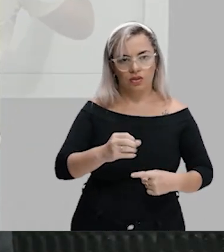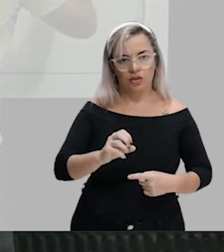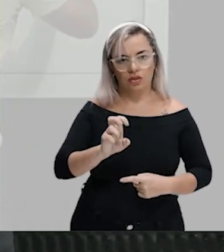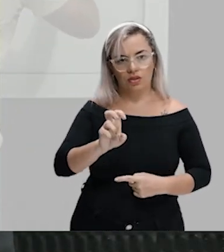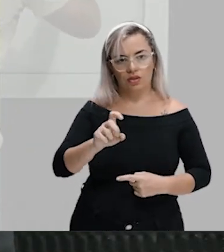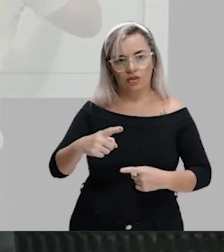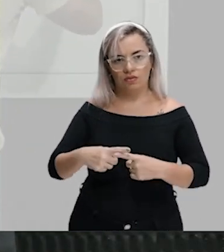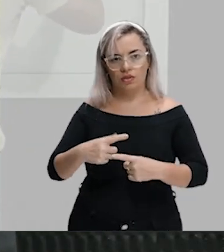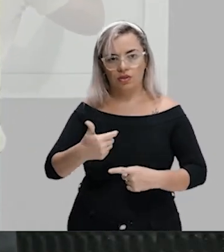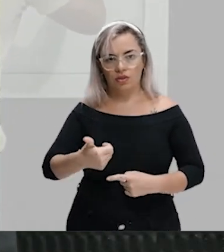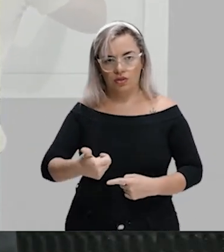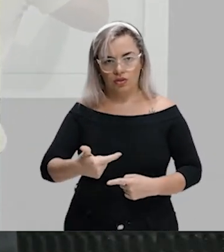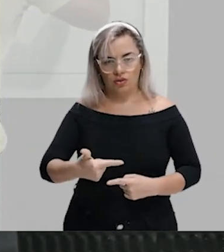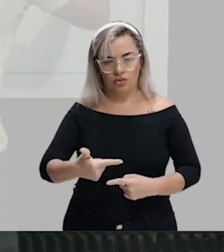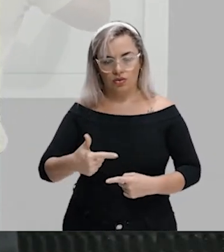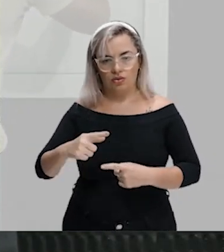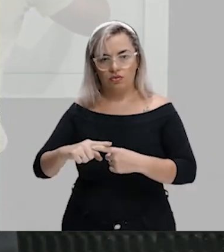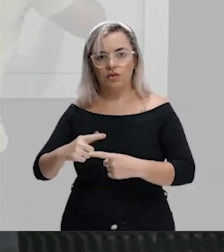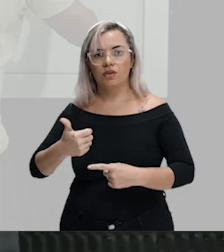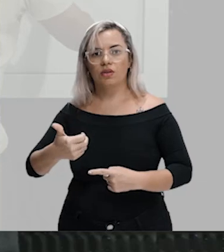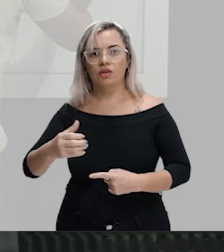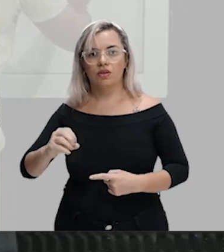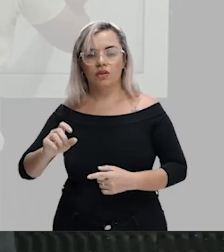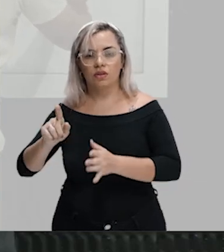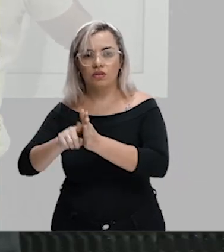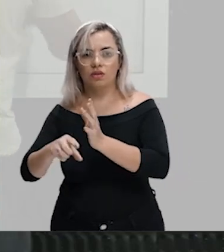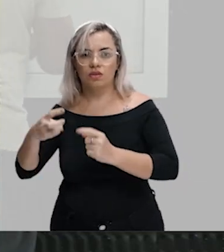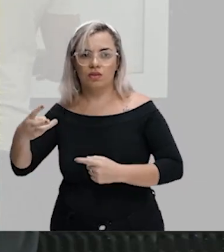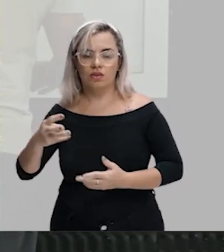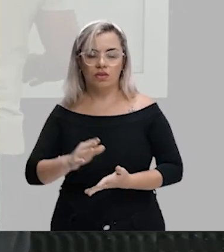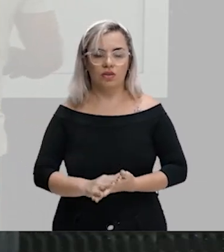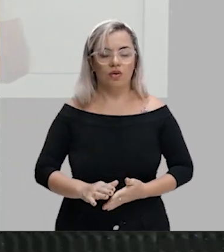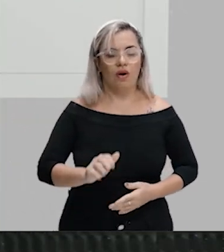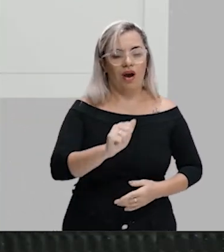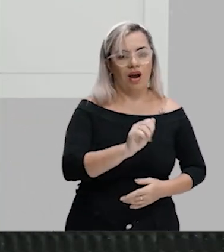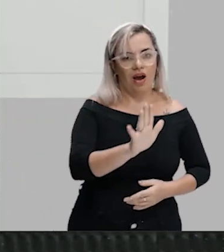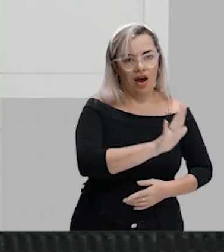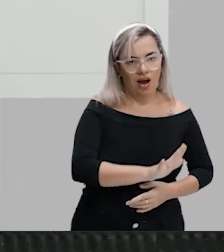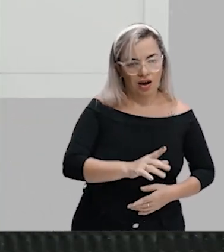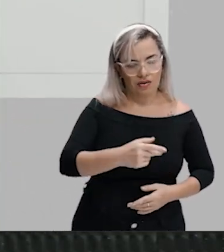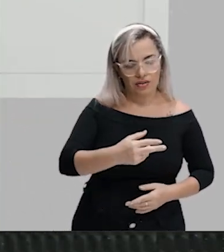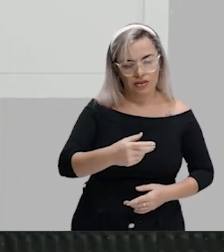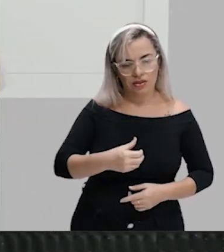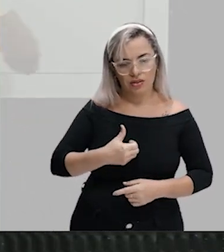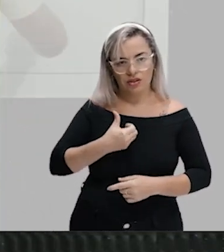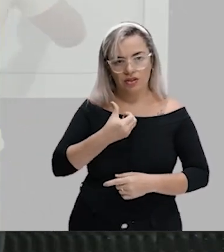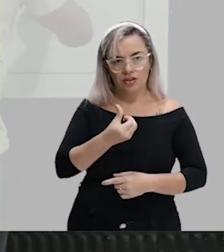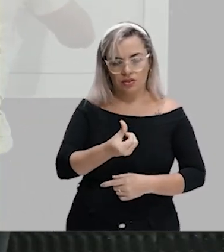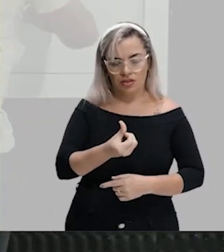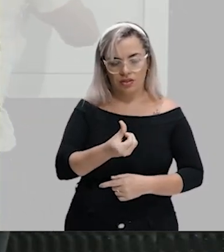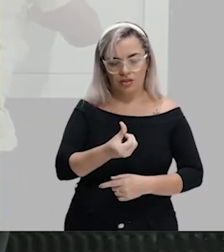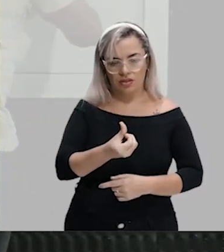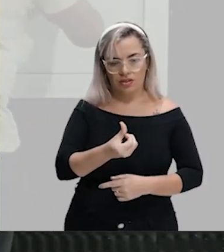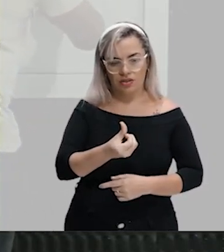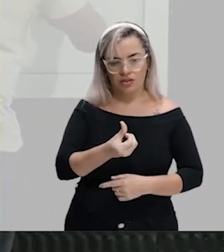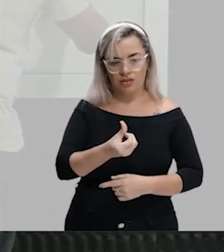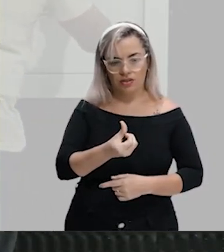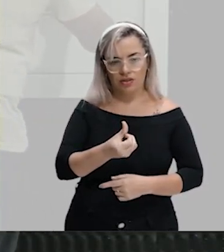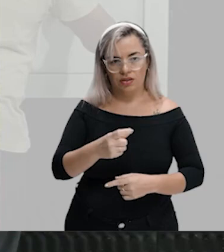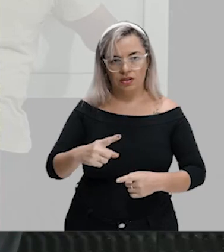vai ser igual a 6 vezes 10 ao quadrado. Ou seja, o trabalho, né,